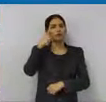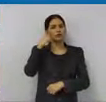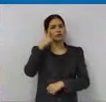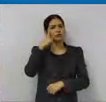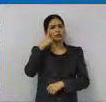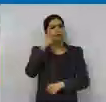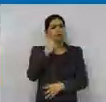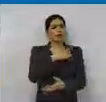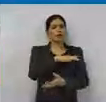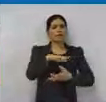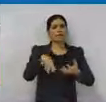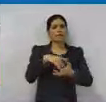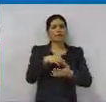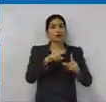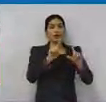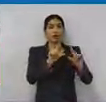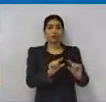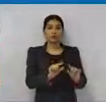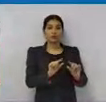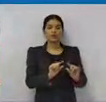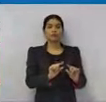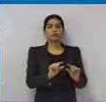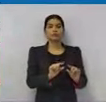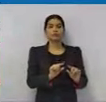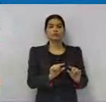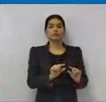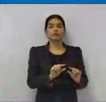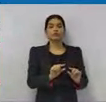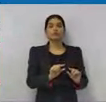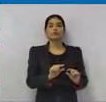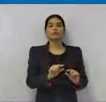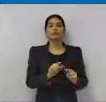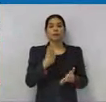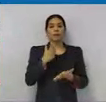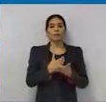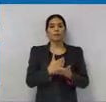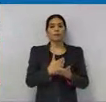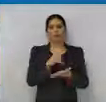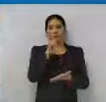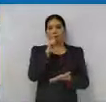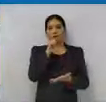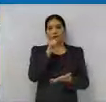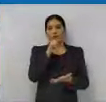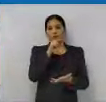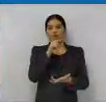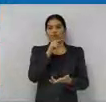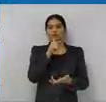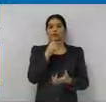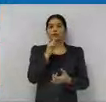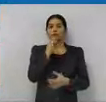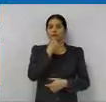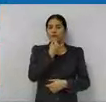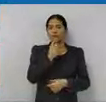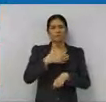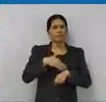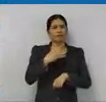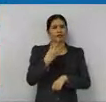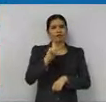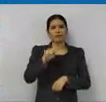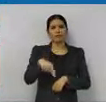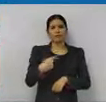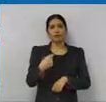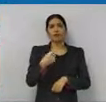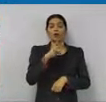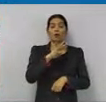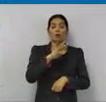em reduzir as interrupções do fornecimento de água que afetam mais de